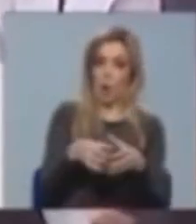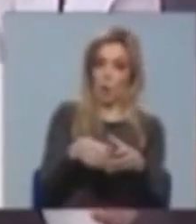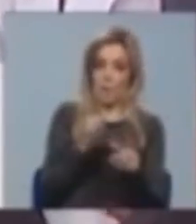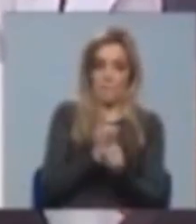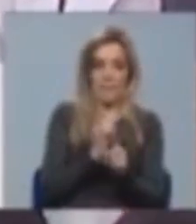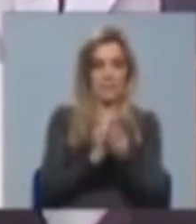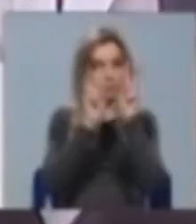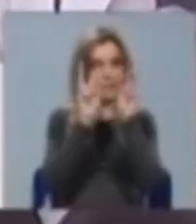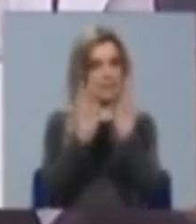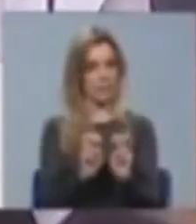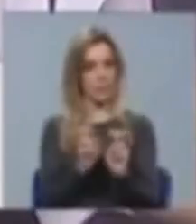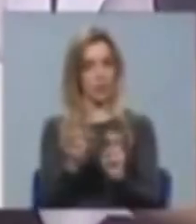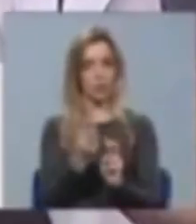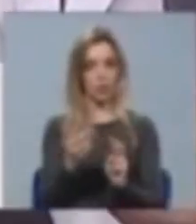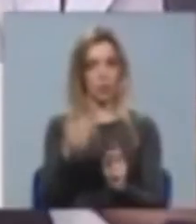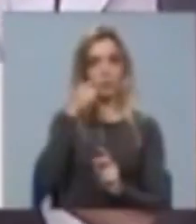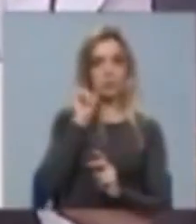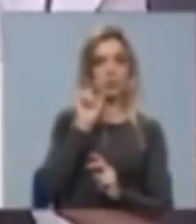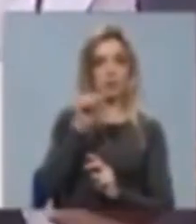será dessa ponderação